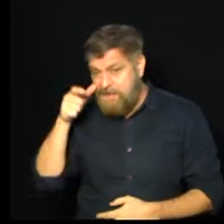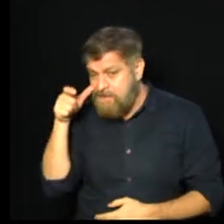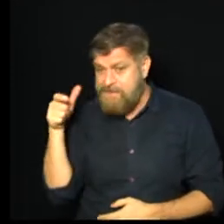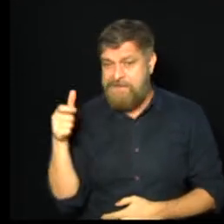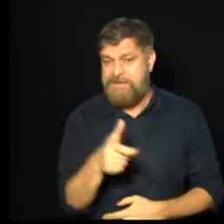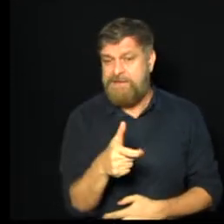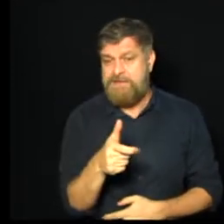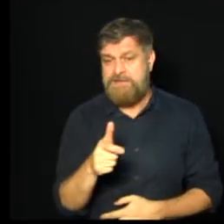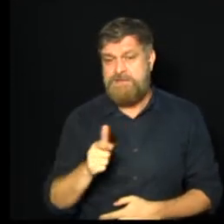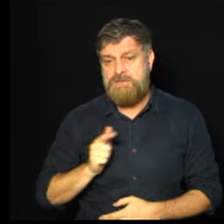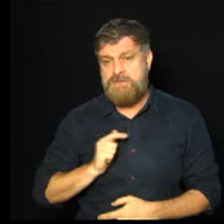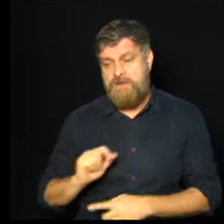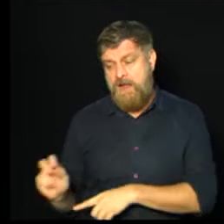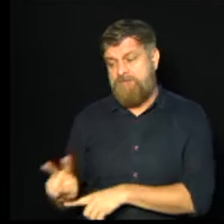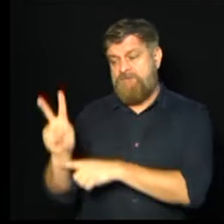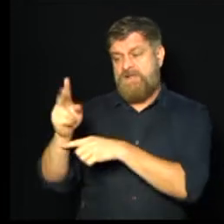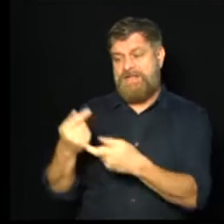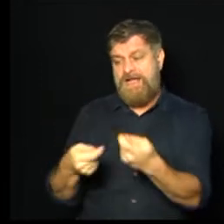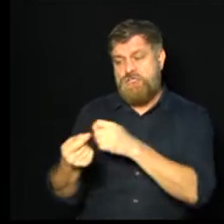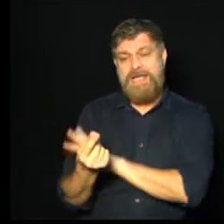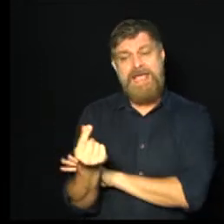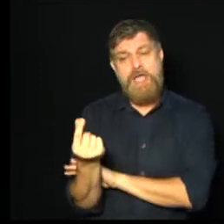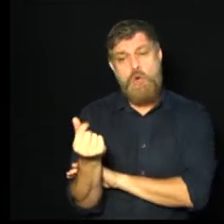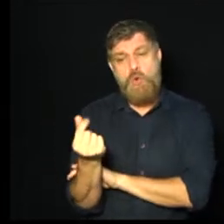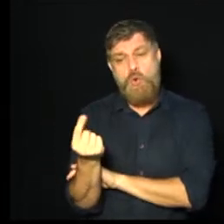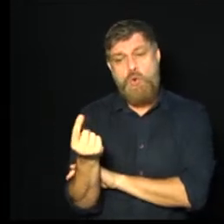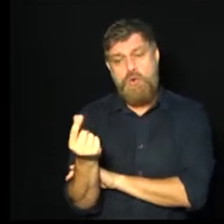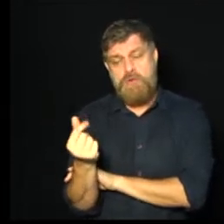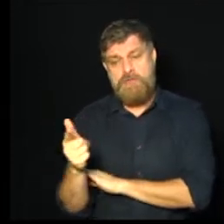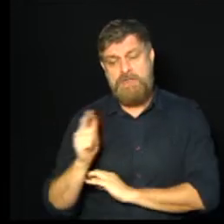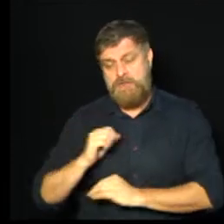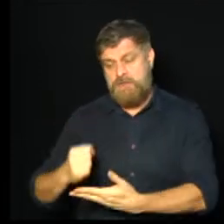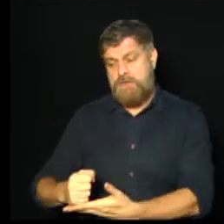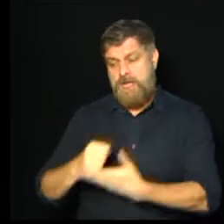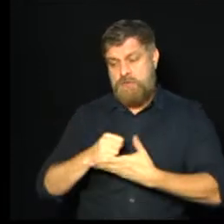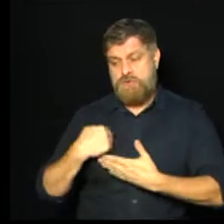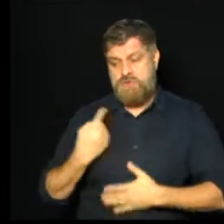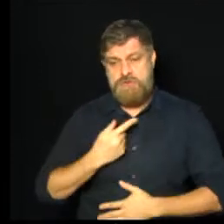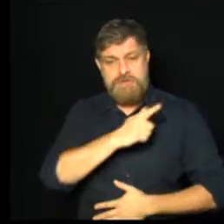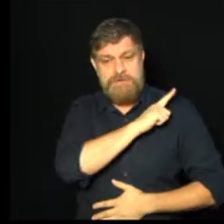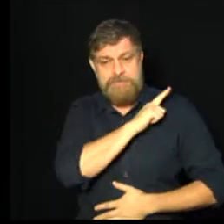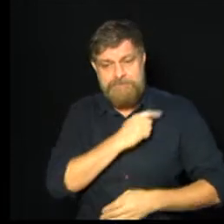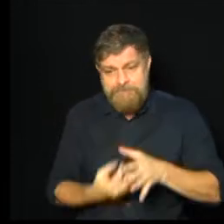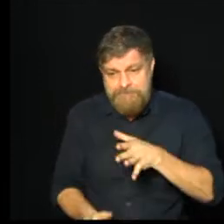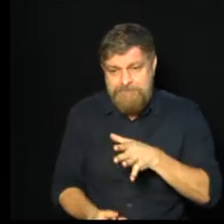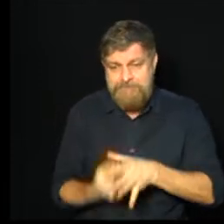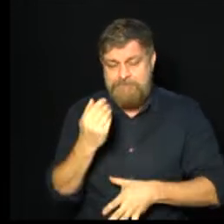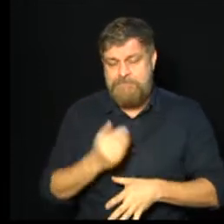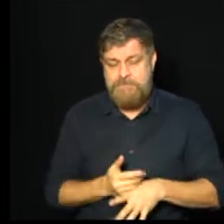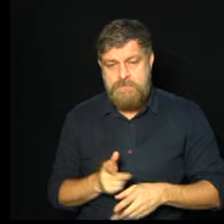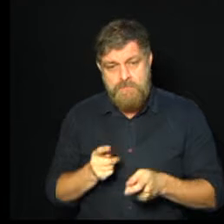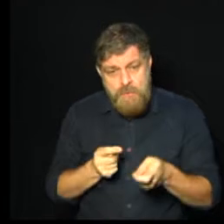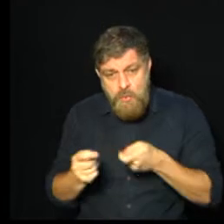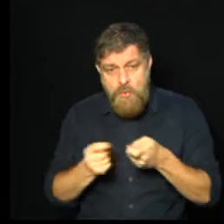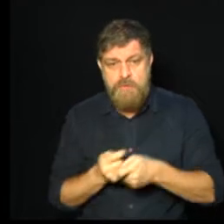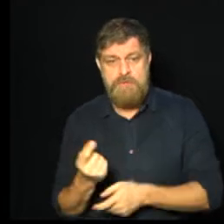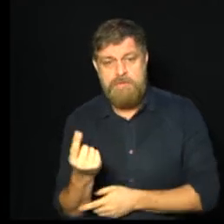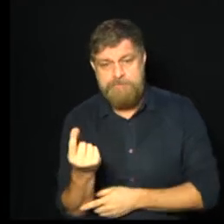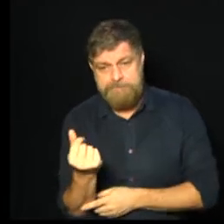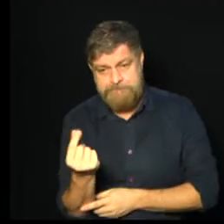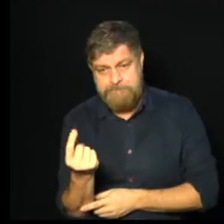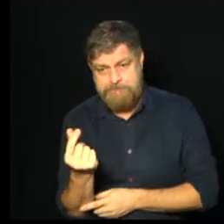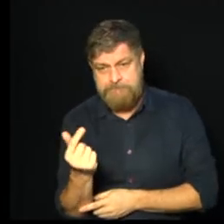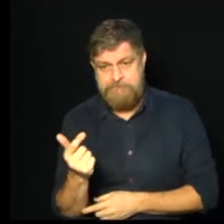dessa se tiver vantagem econômica, em que nos ajude a gerir, a criar a gestão com